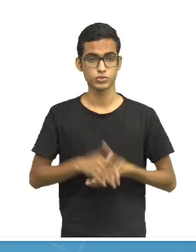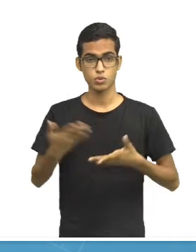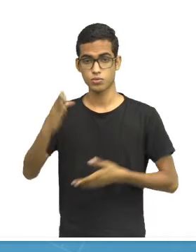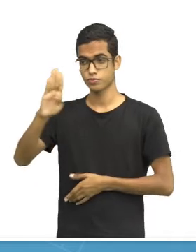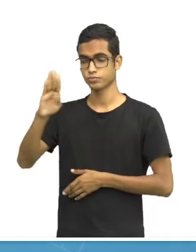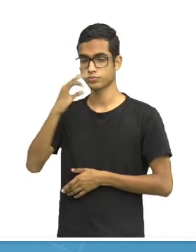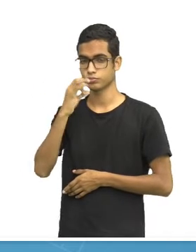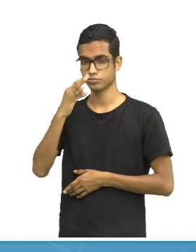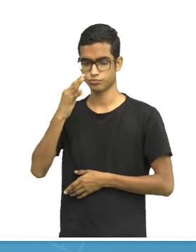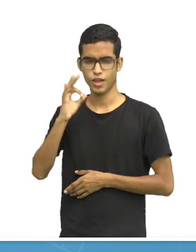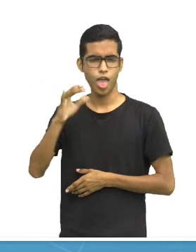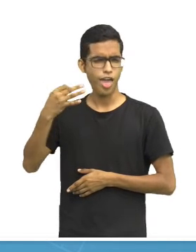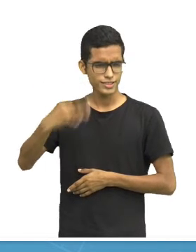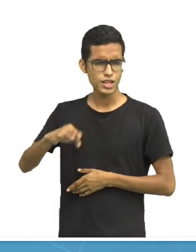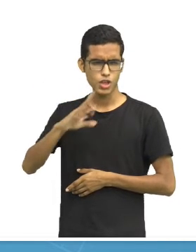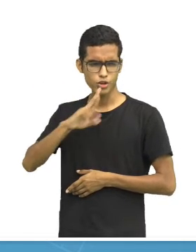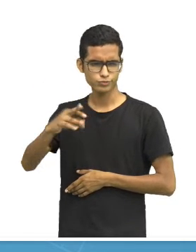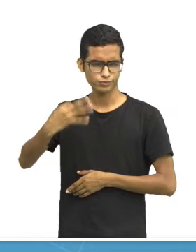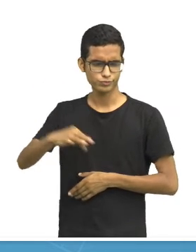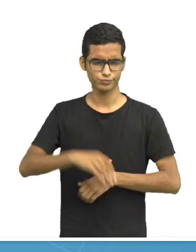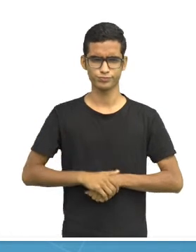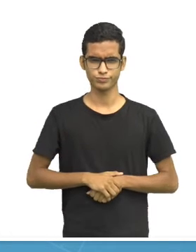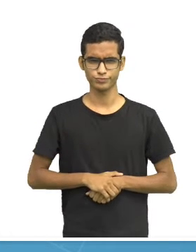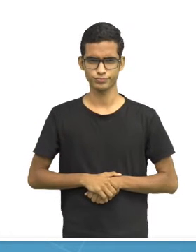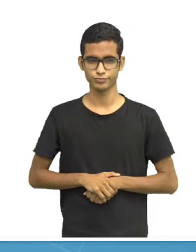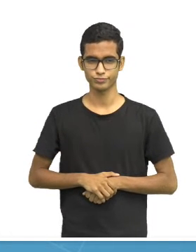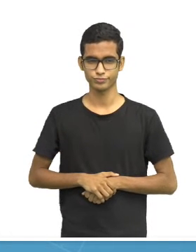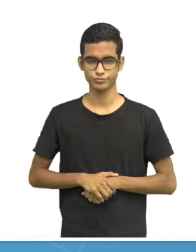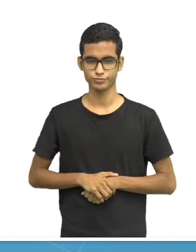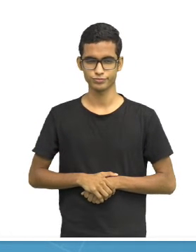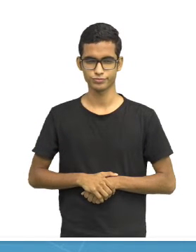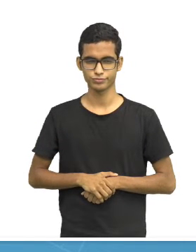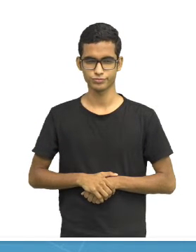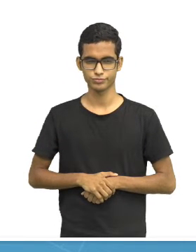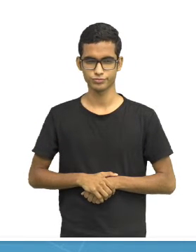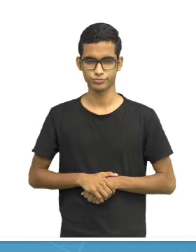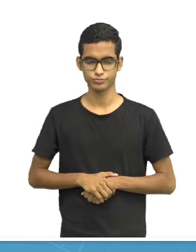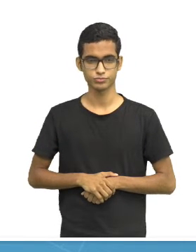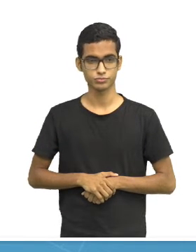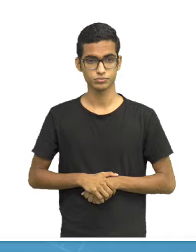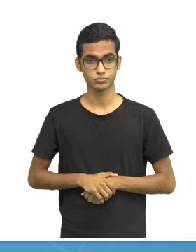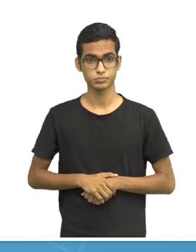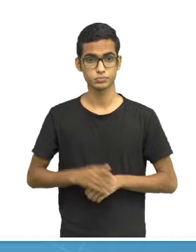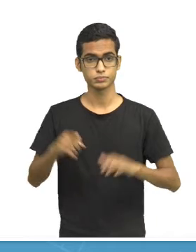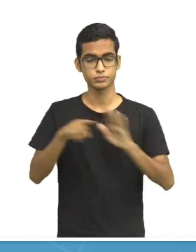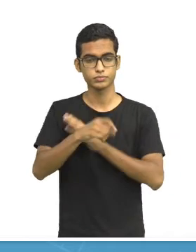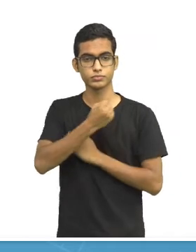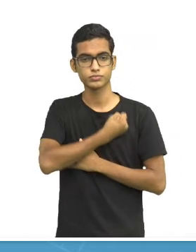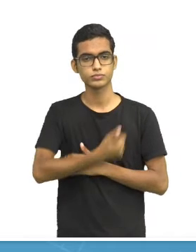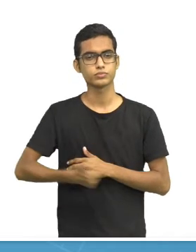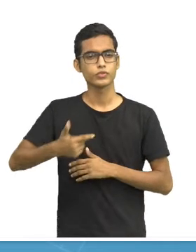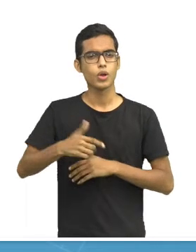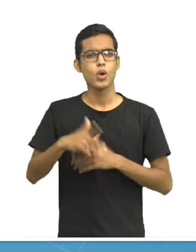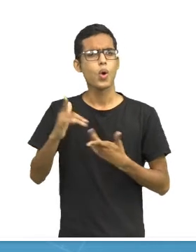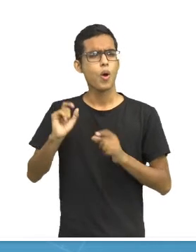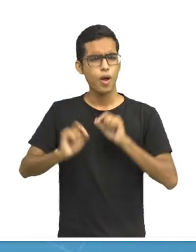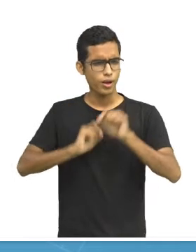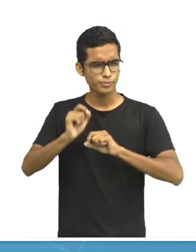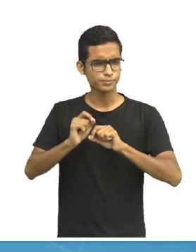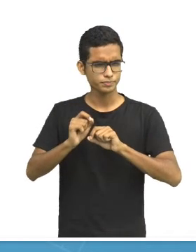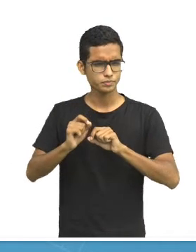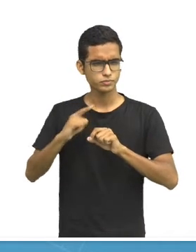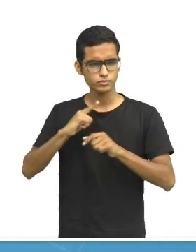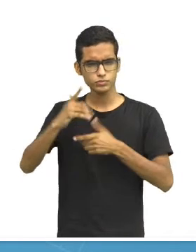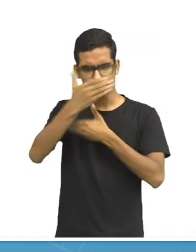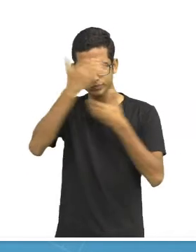como correta. Então, vamos ao gabarito. O cubismo analítico surge em um primeiro momento como uma